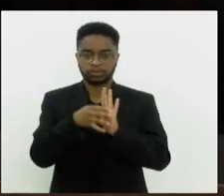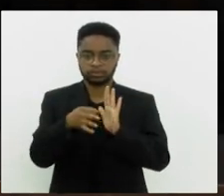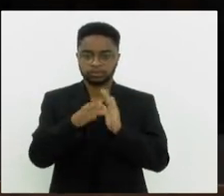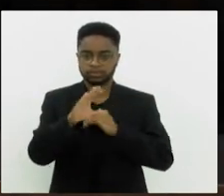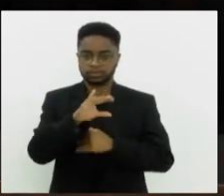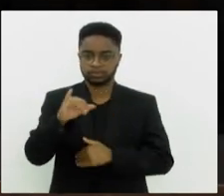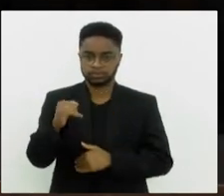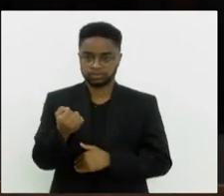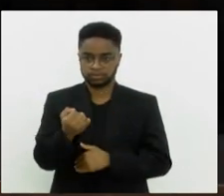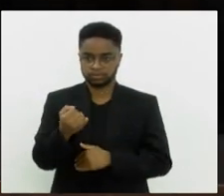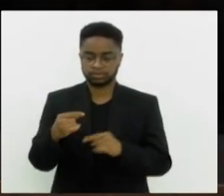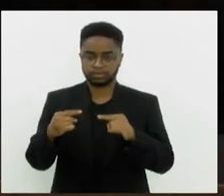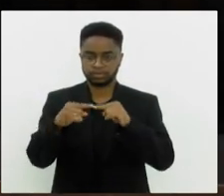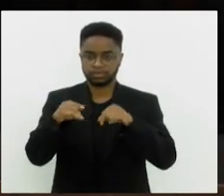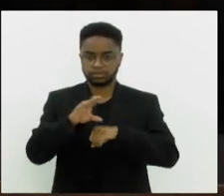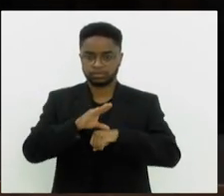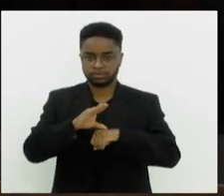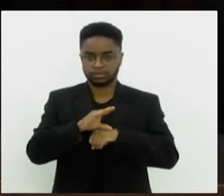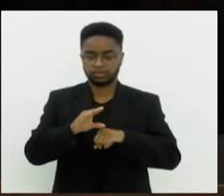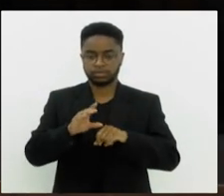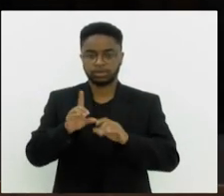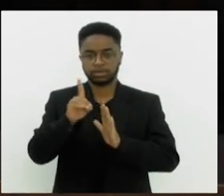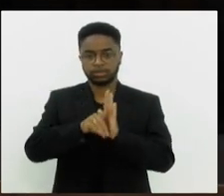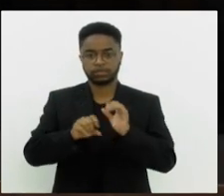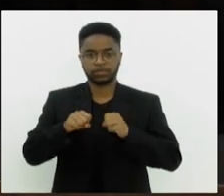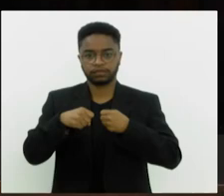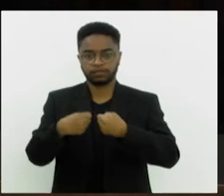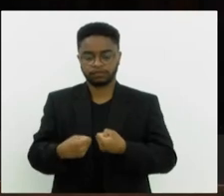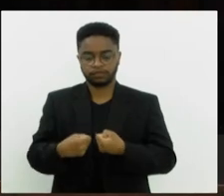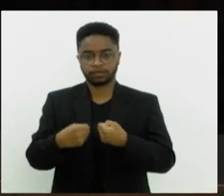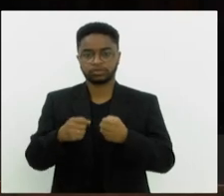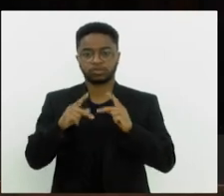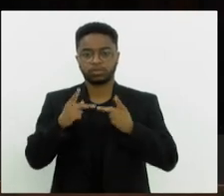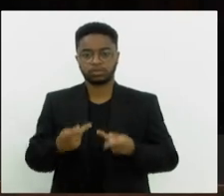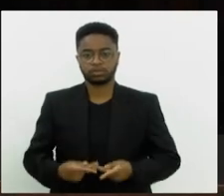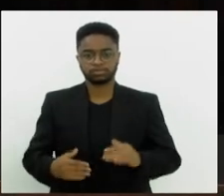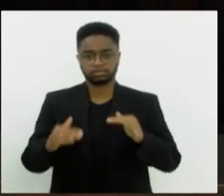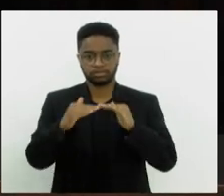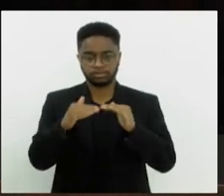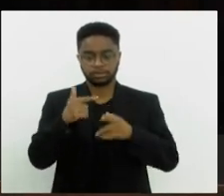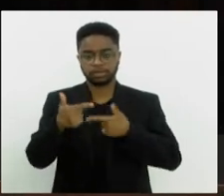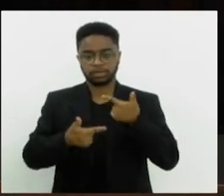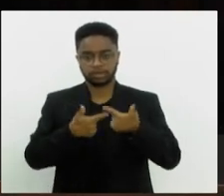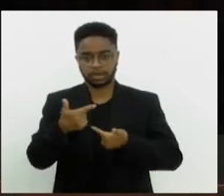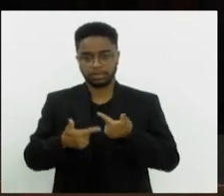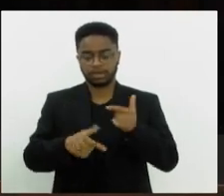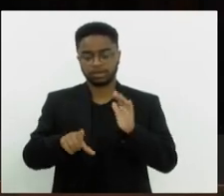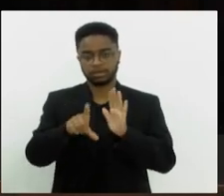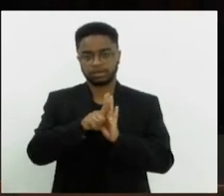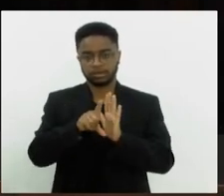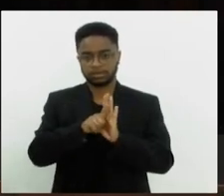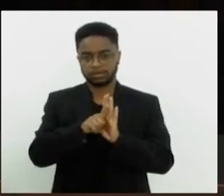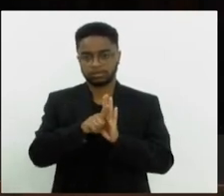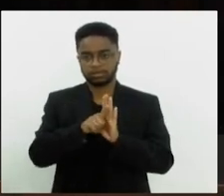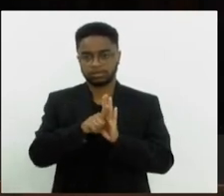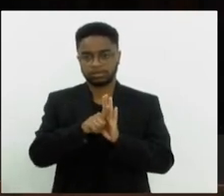e Justiça, pela constitucionalidade, defesa dos direitos humanos e cidadania, favorável, trabalho, legislação